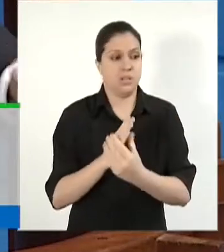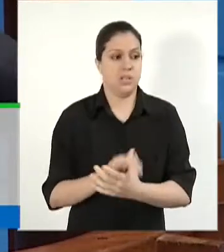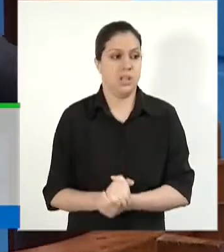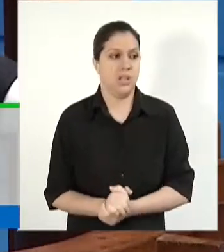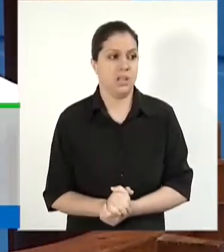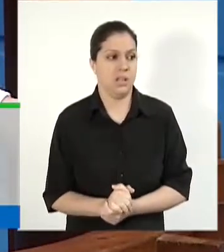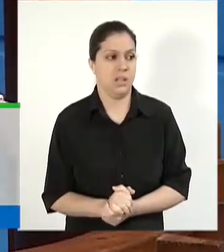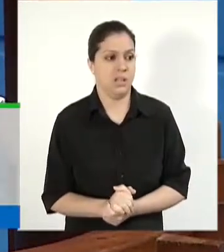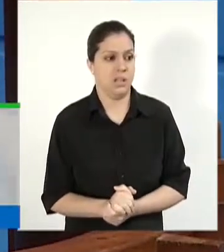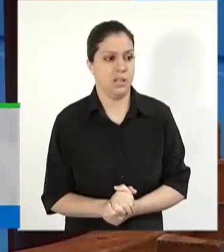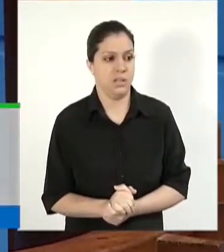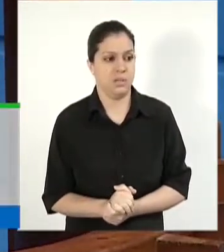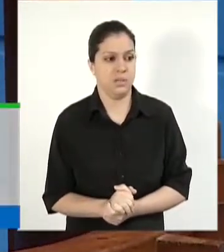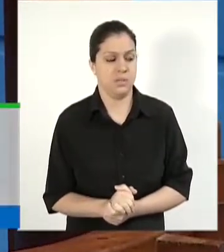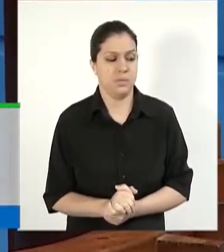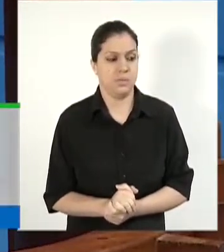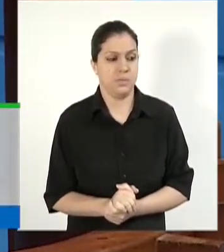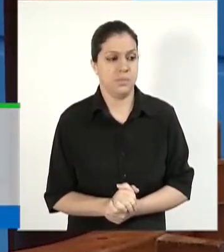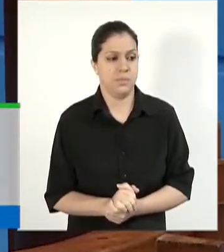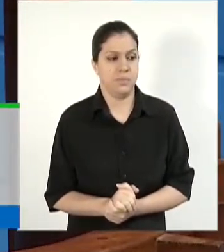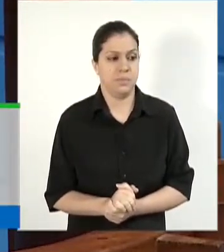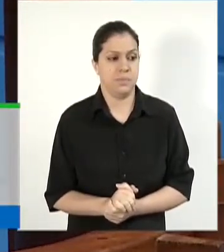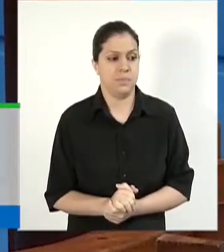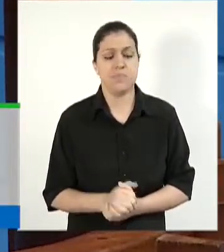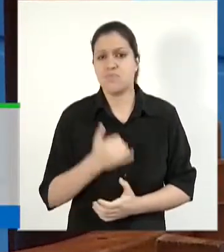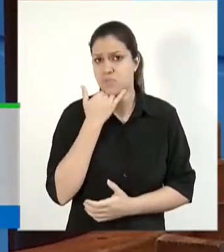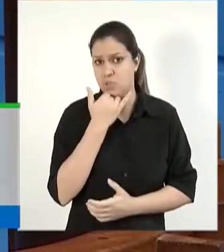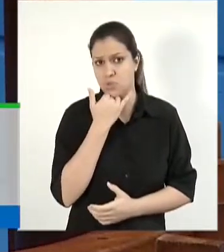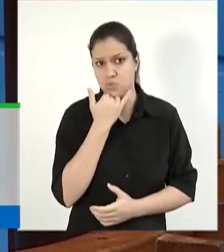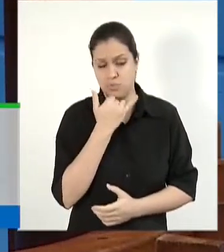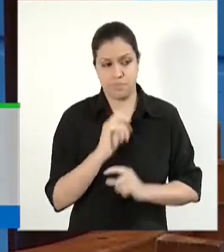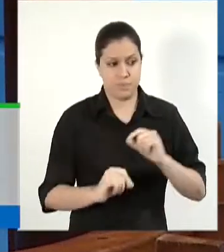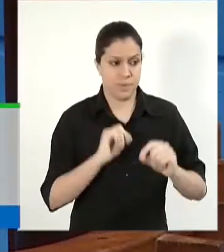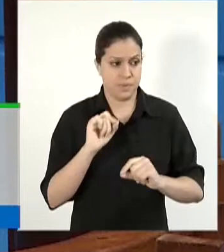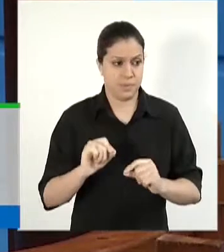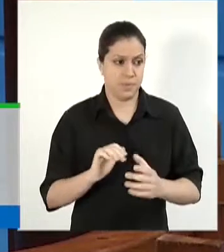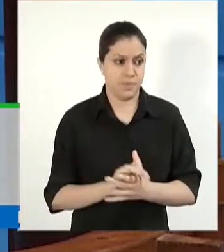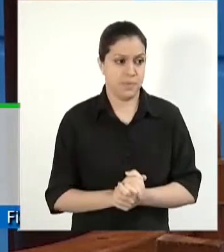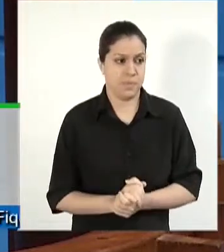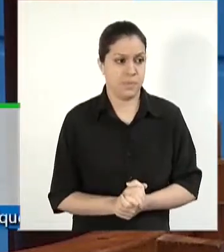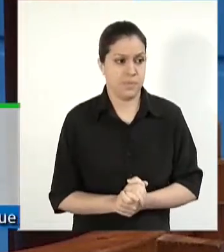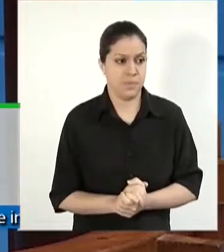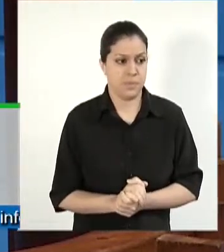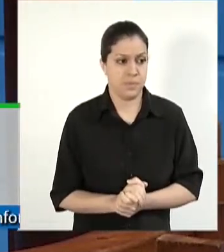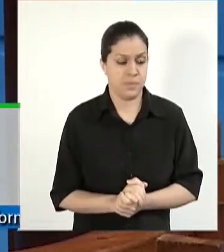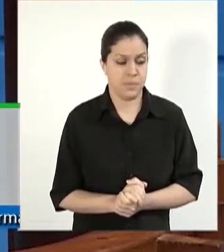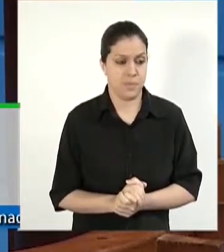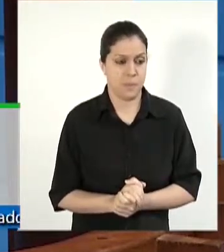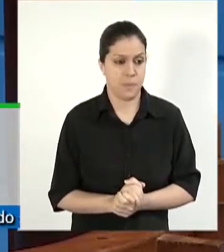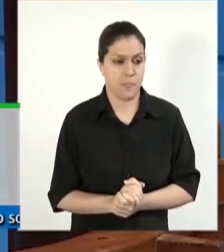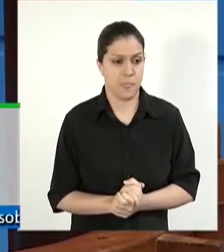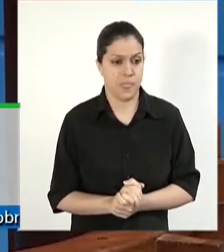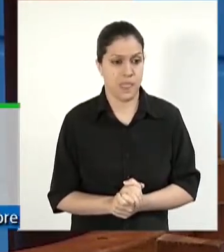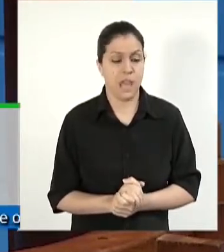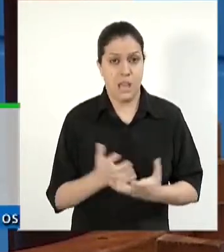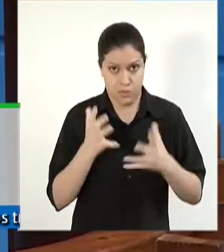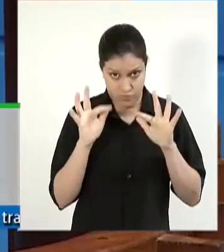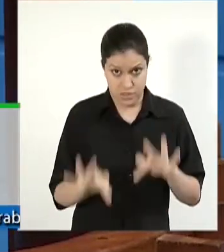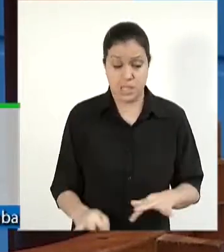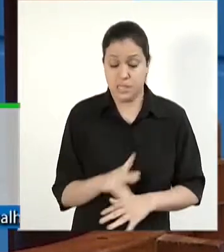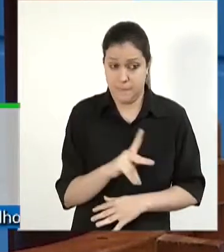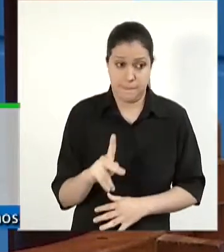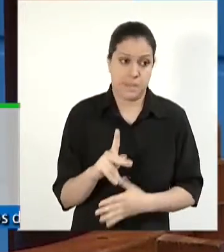acusatório por inquisitivo. Me desculpe aqui só para concluir, senhor presidente, e eu gostaria de dizer também que